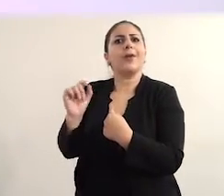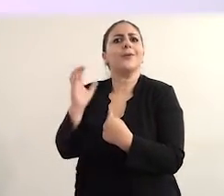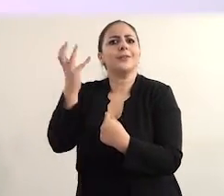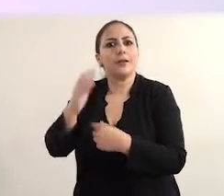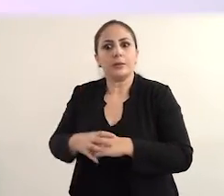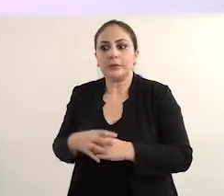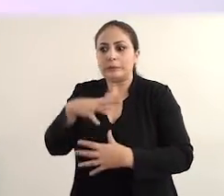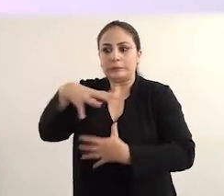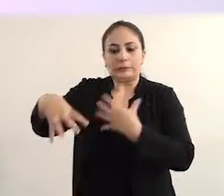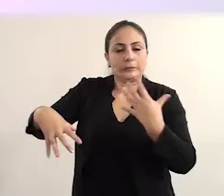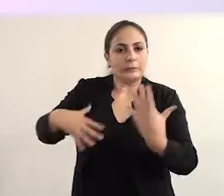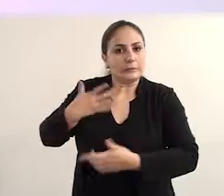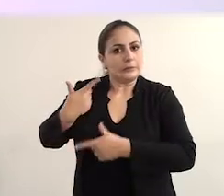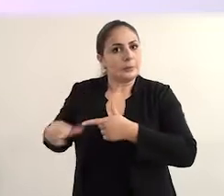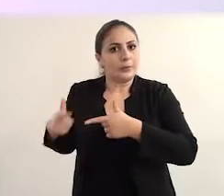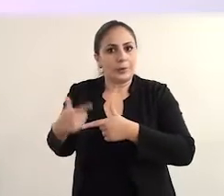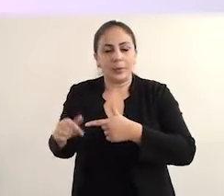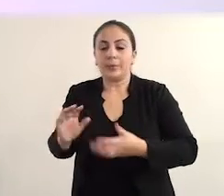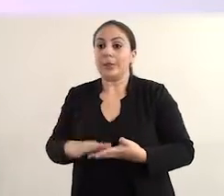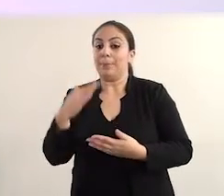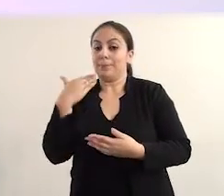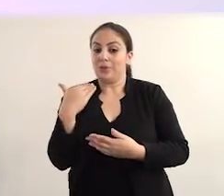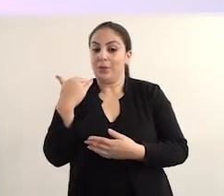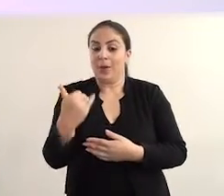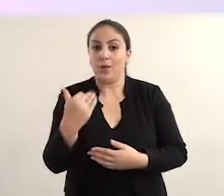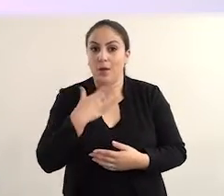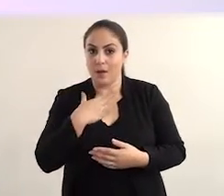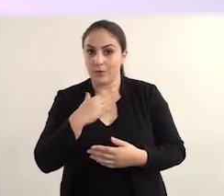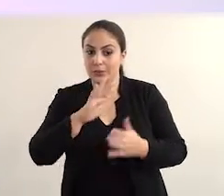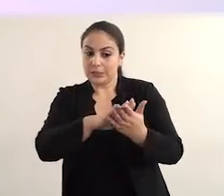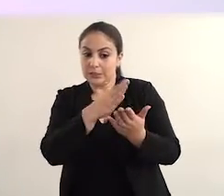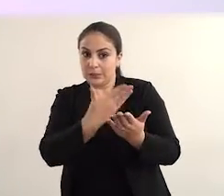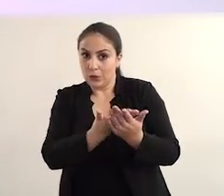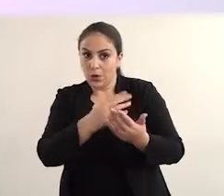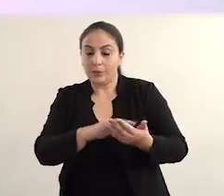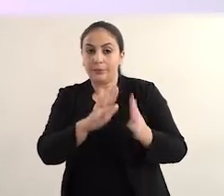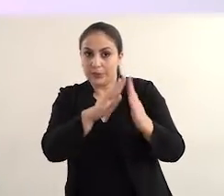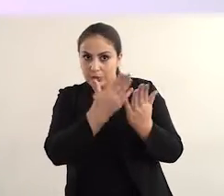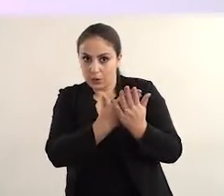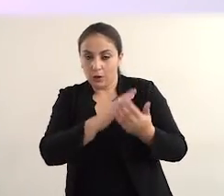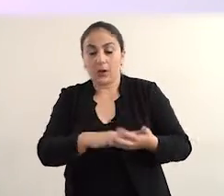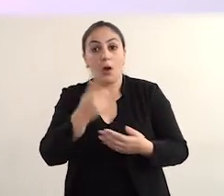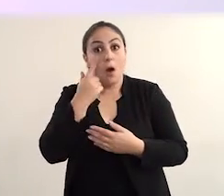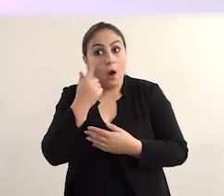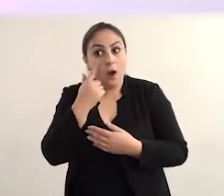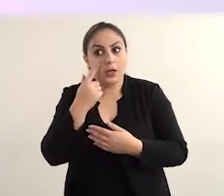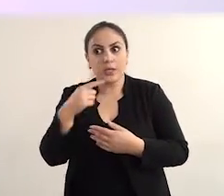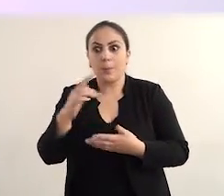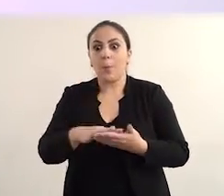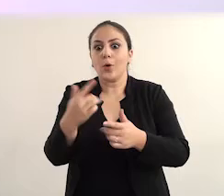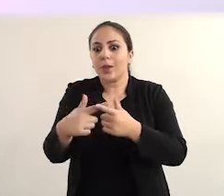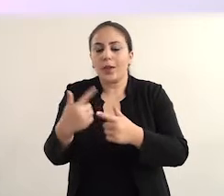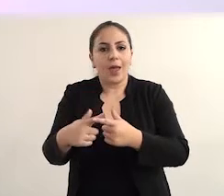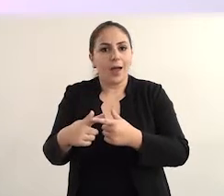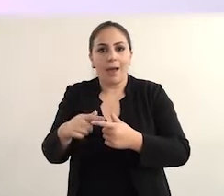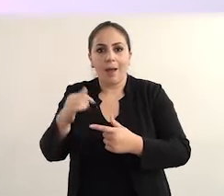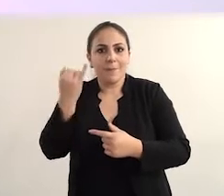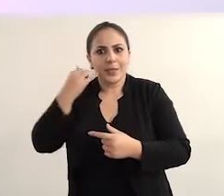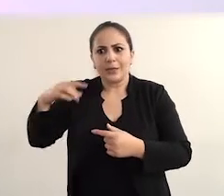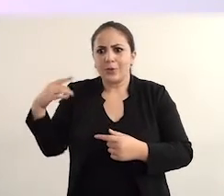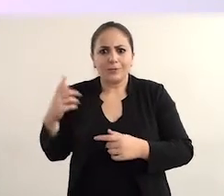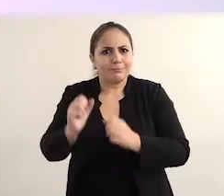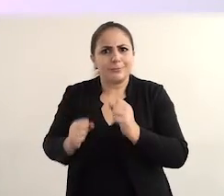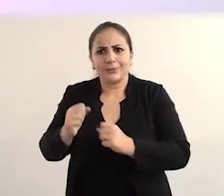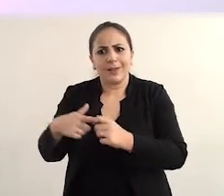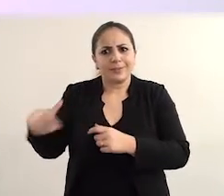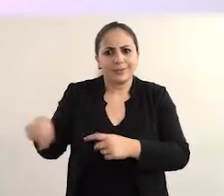daí eu fui chamada na escola para intervir lá e falar que ela tinha corrido com o guri na escola, né? Aí, então, eu tive